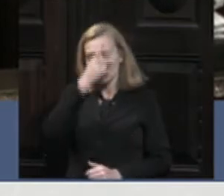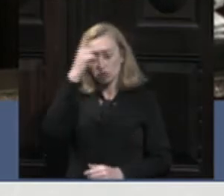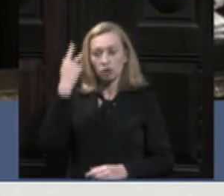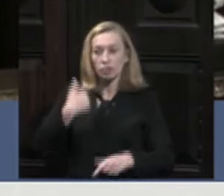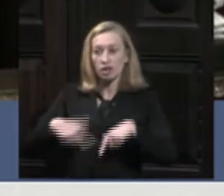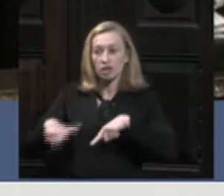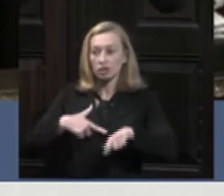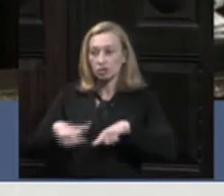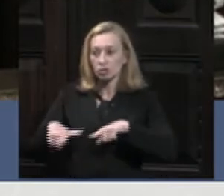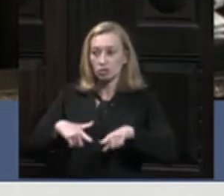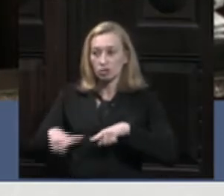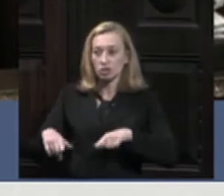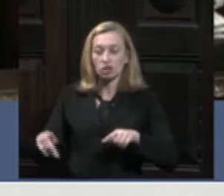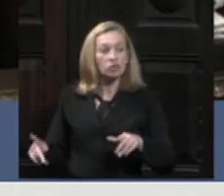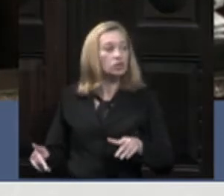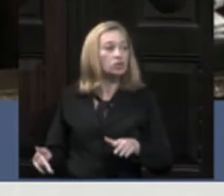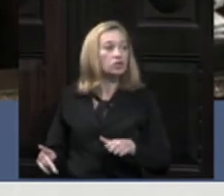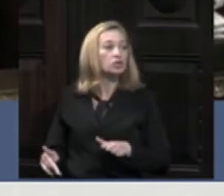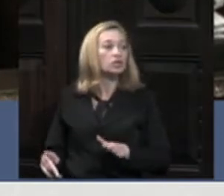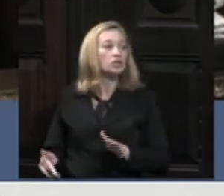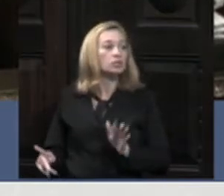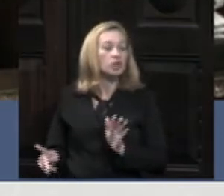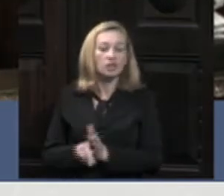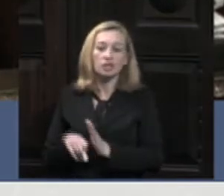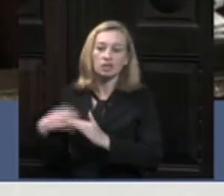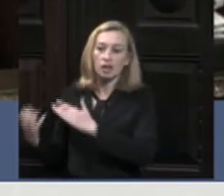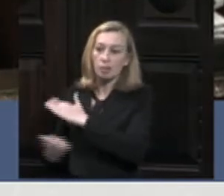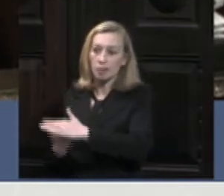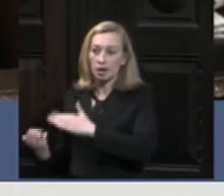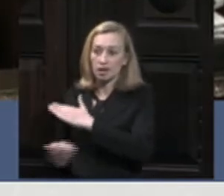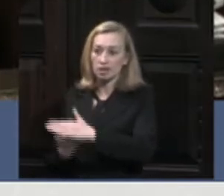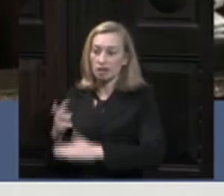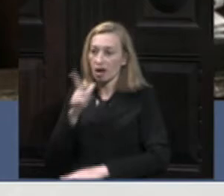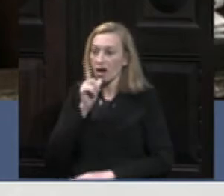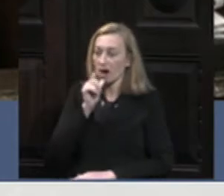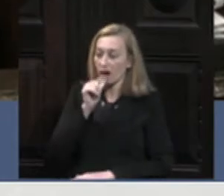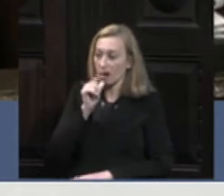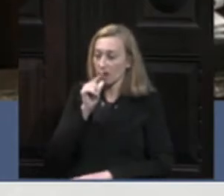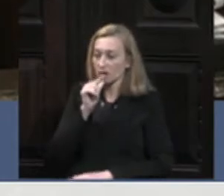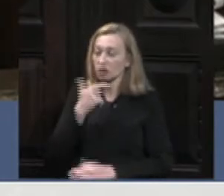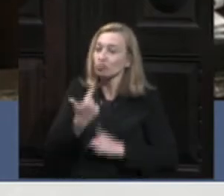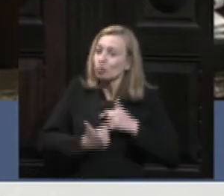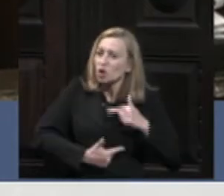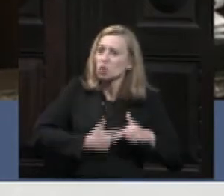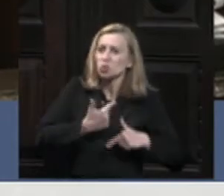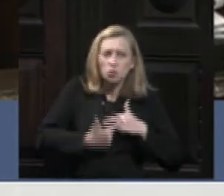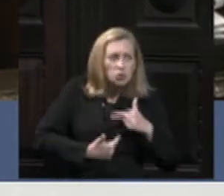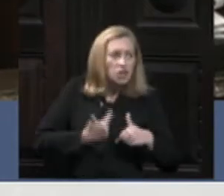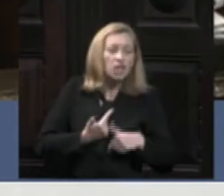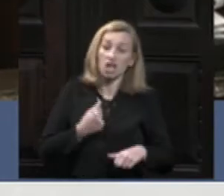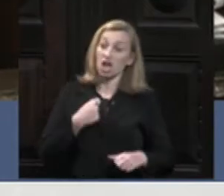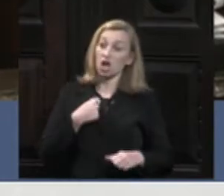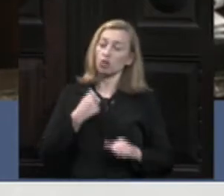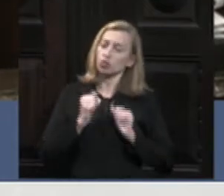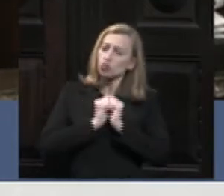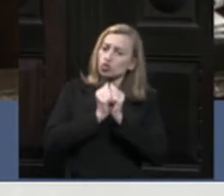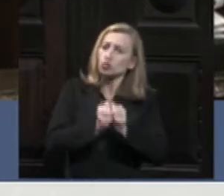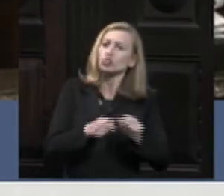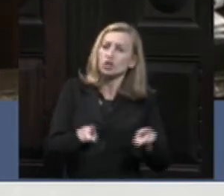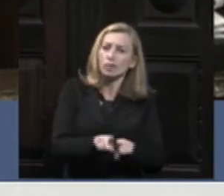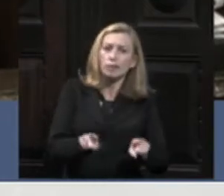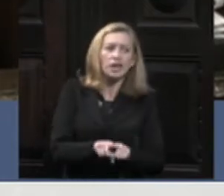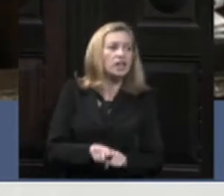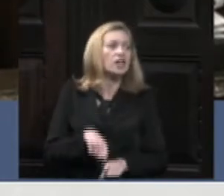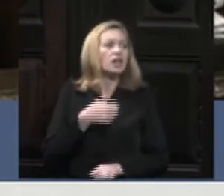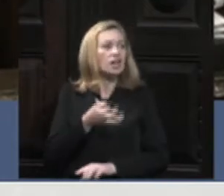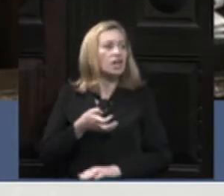estão mais uma vez resistindo. E eu, desta tribuna, quero